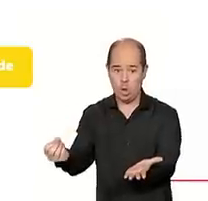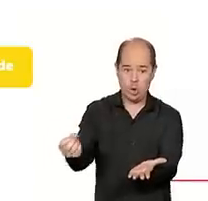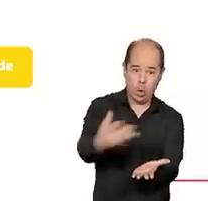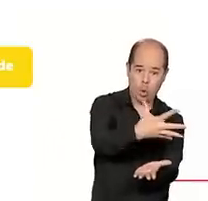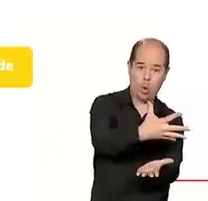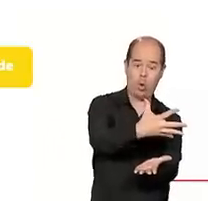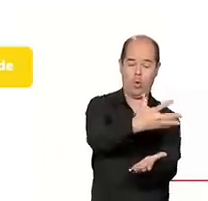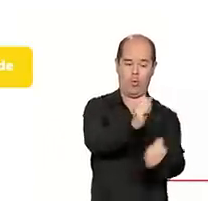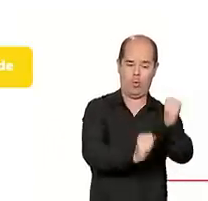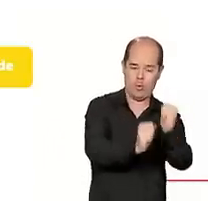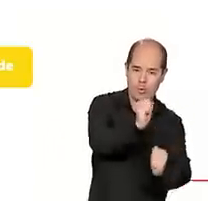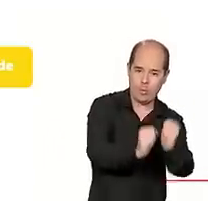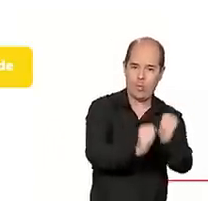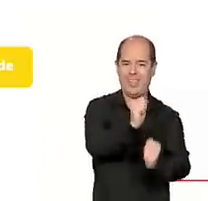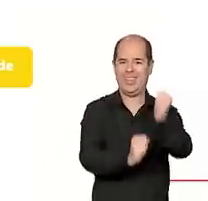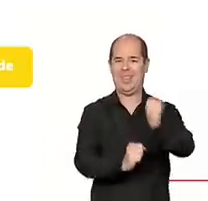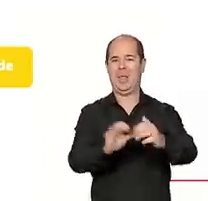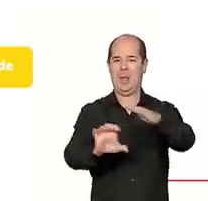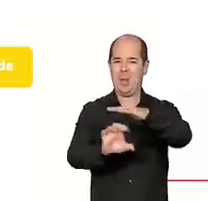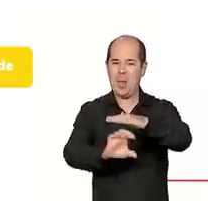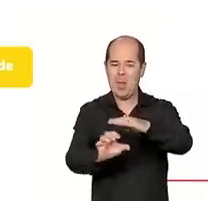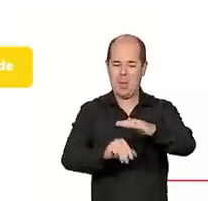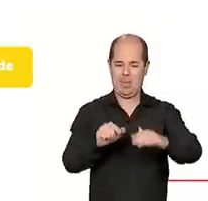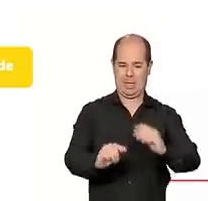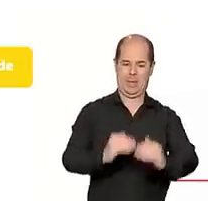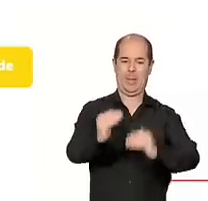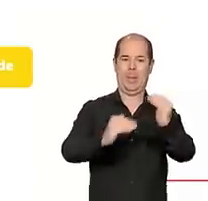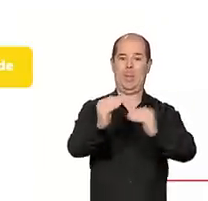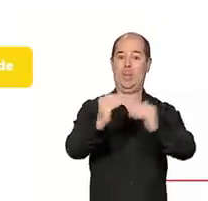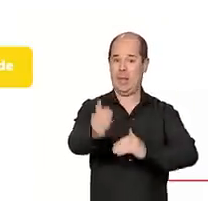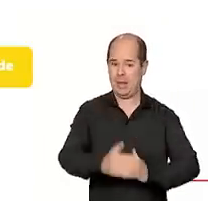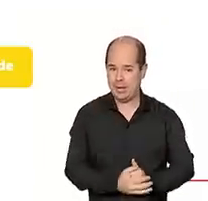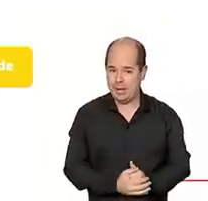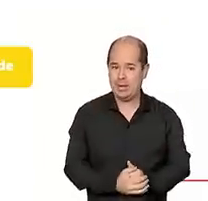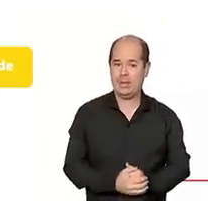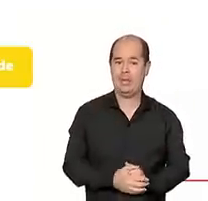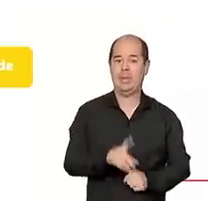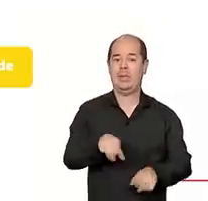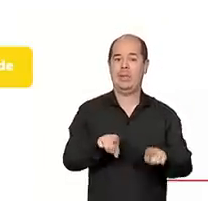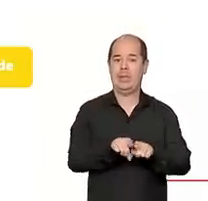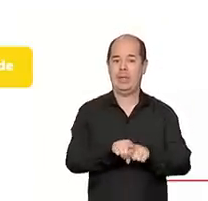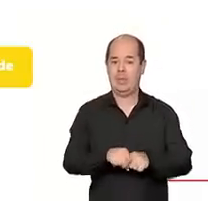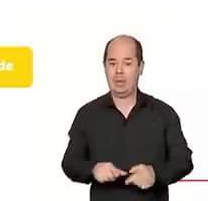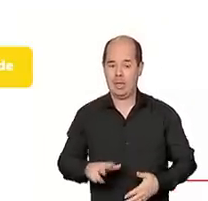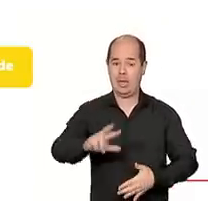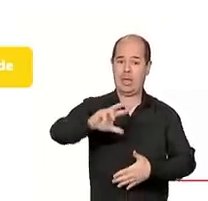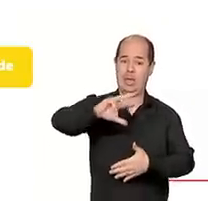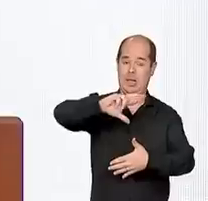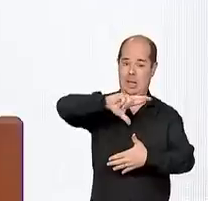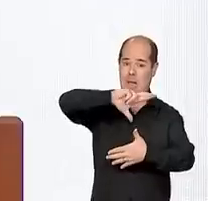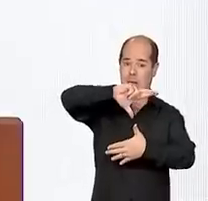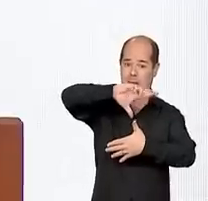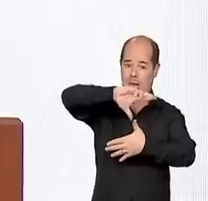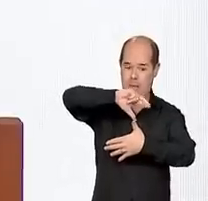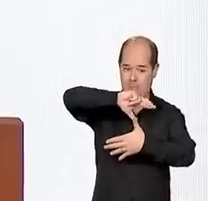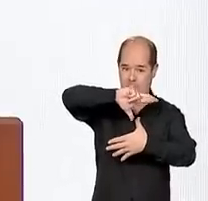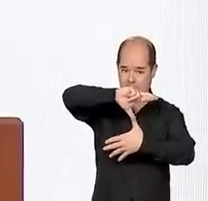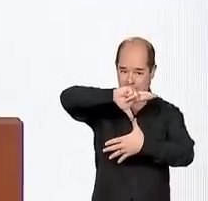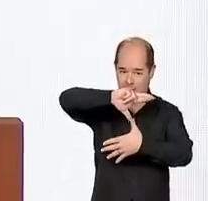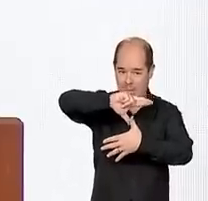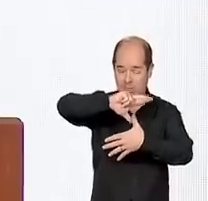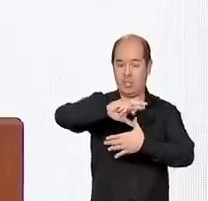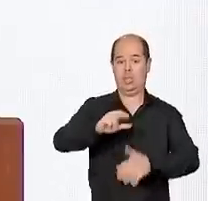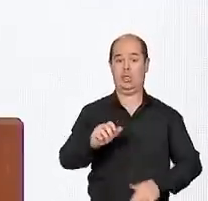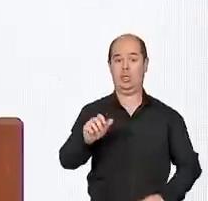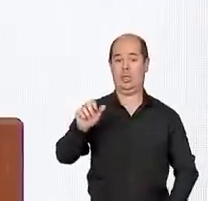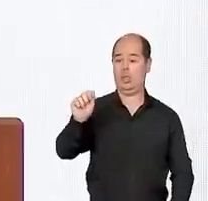apoiar iniciativas relacionadas com a saúde global. Destacamos aqui a América Latina e África, a chamada cooperação